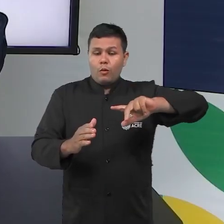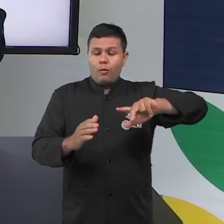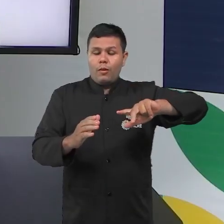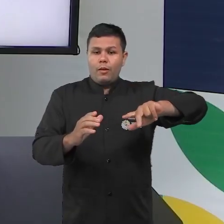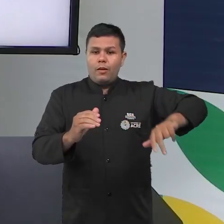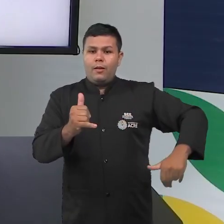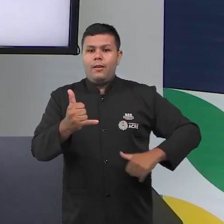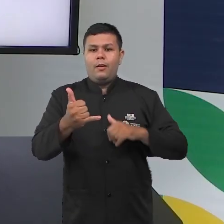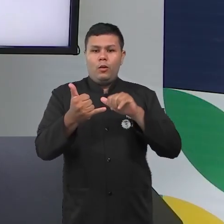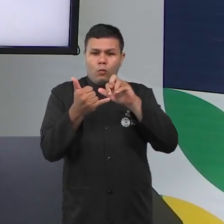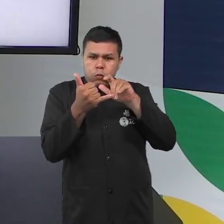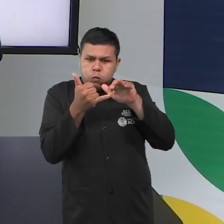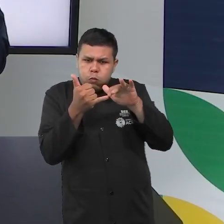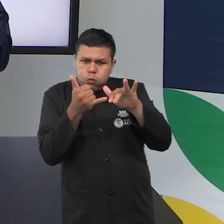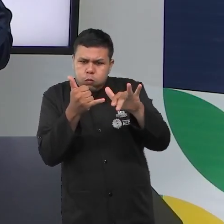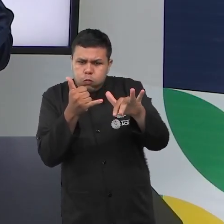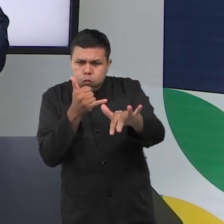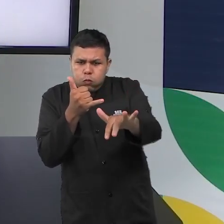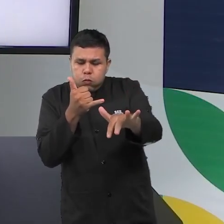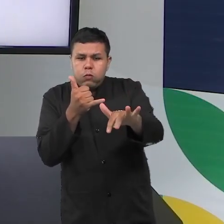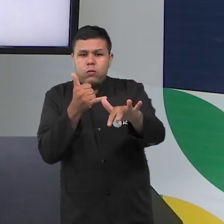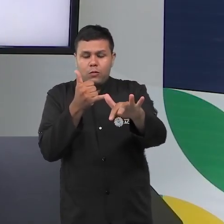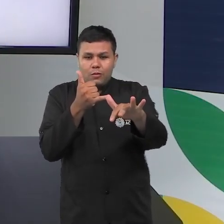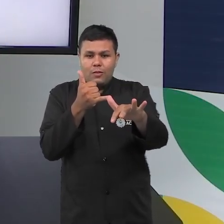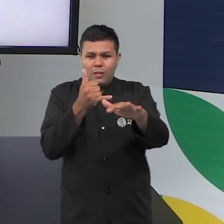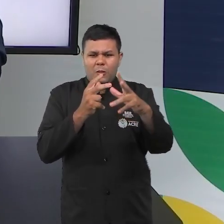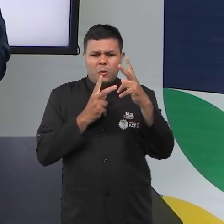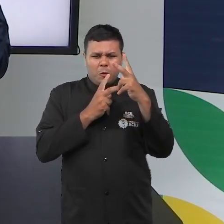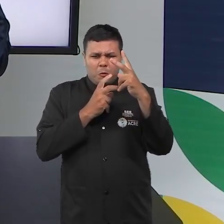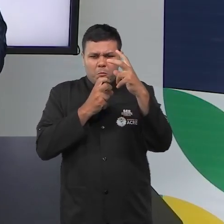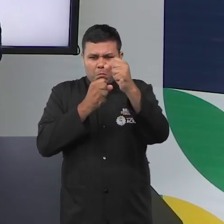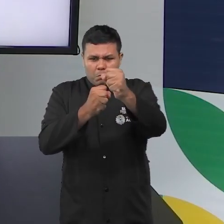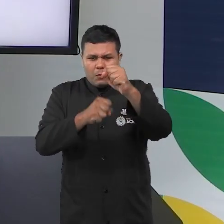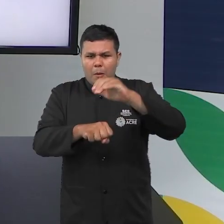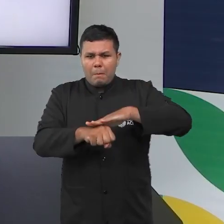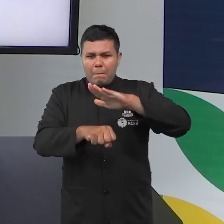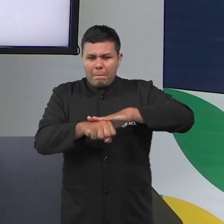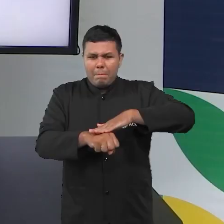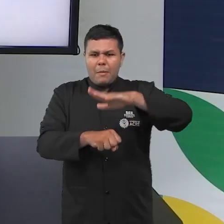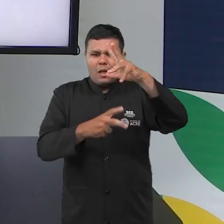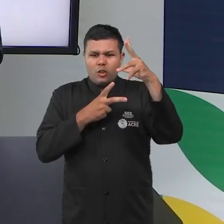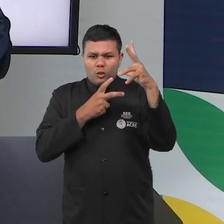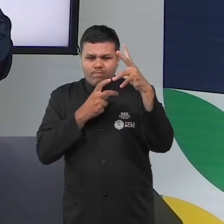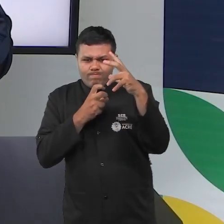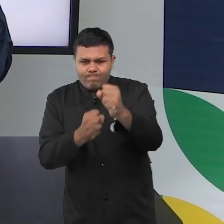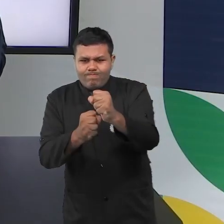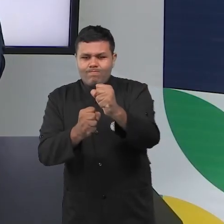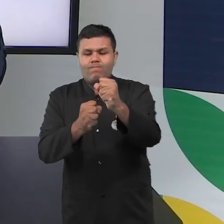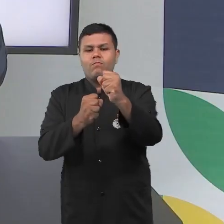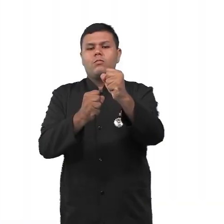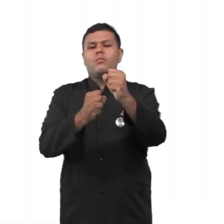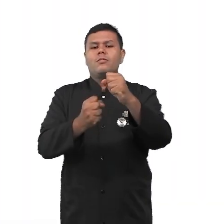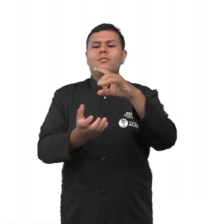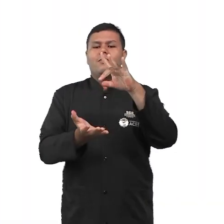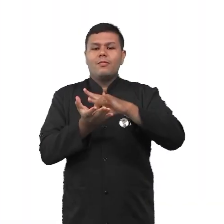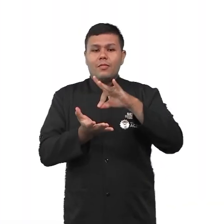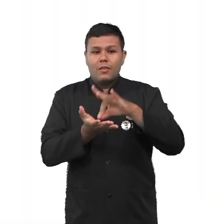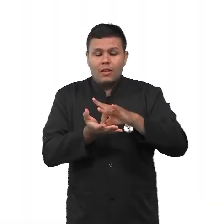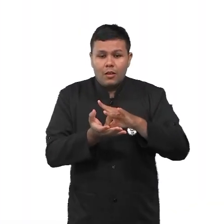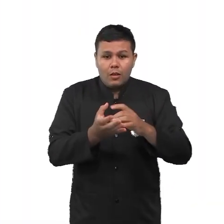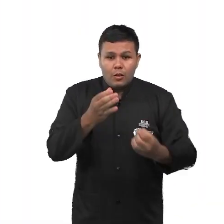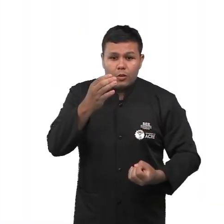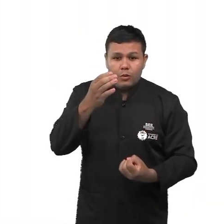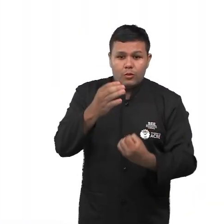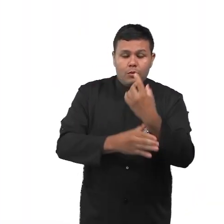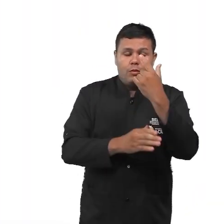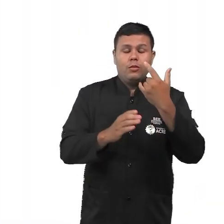carga, por isso que são emissões muito mais fortes, muito mais impactantes. Então, olha só, ela é formada por